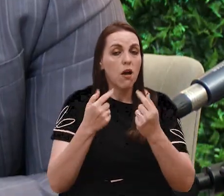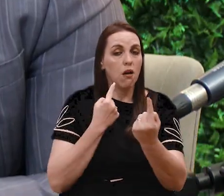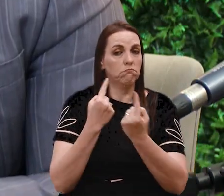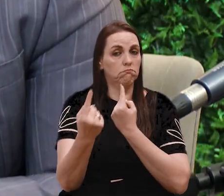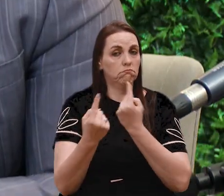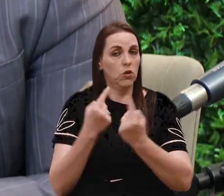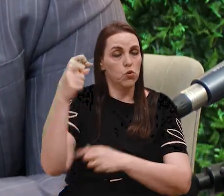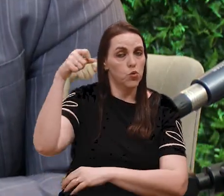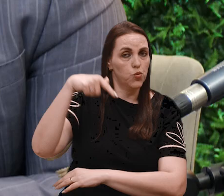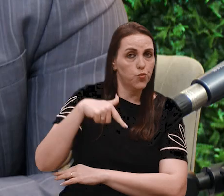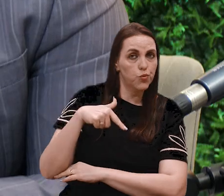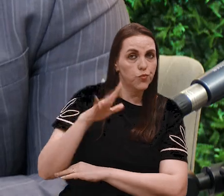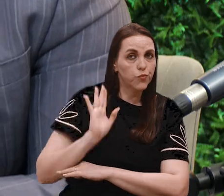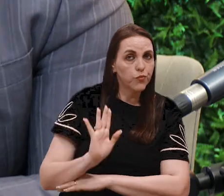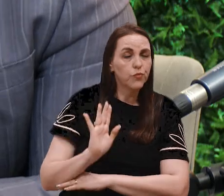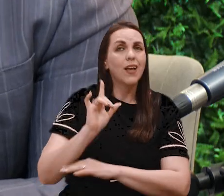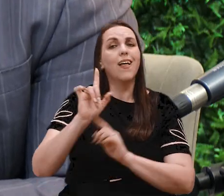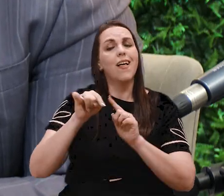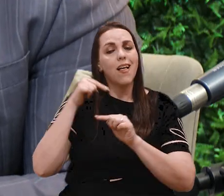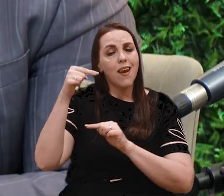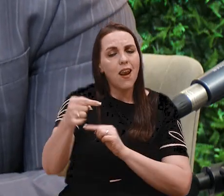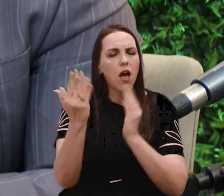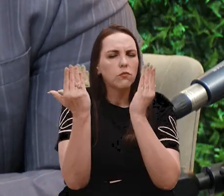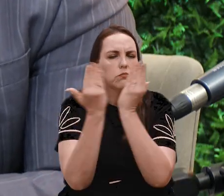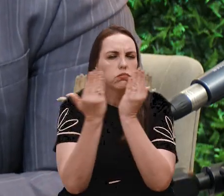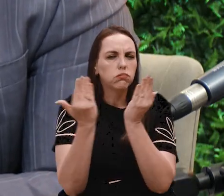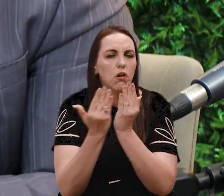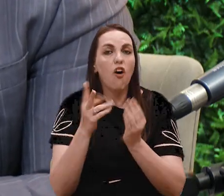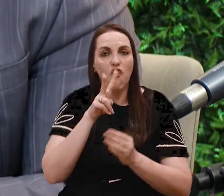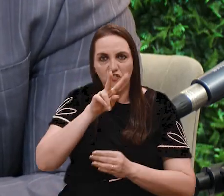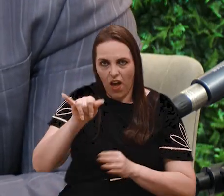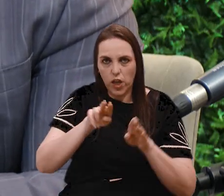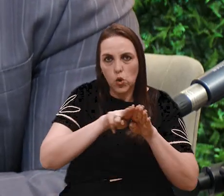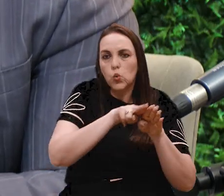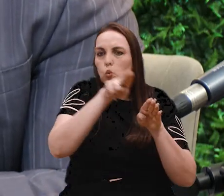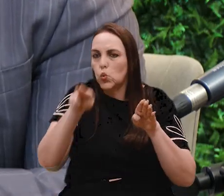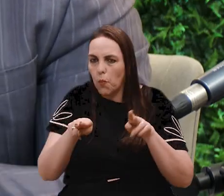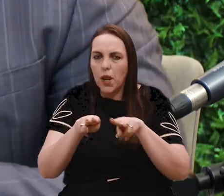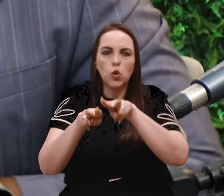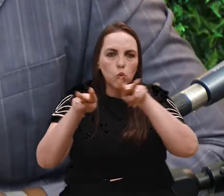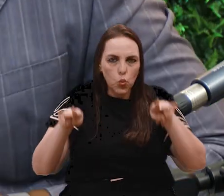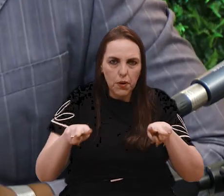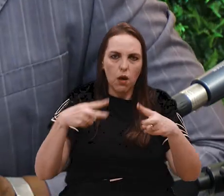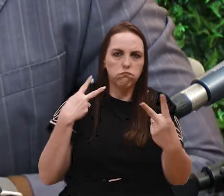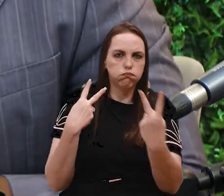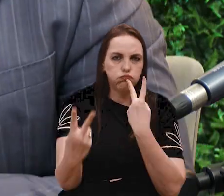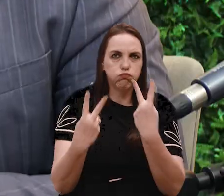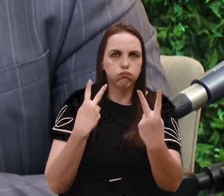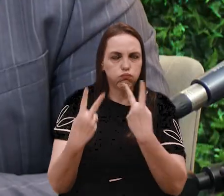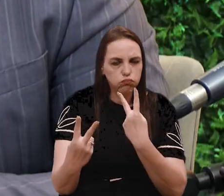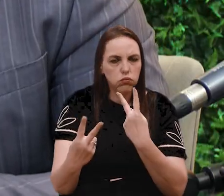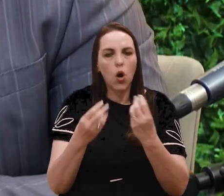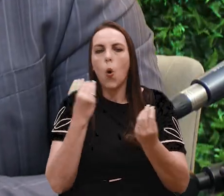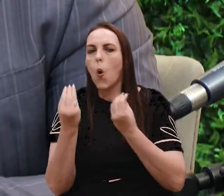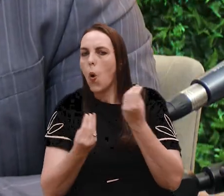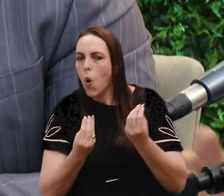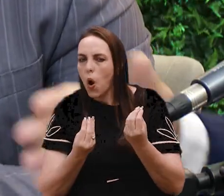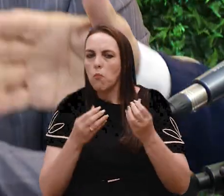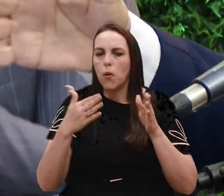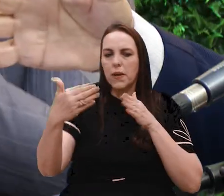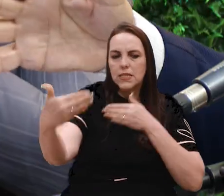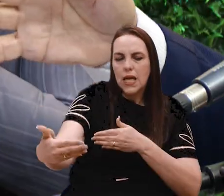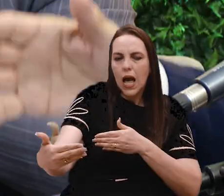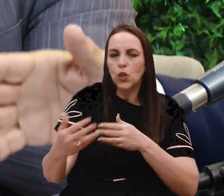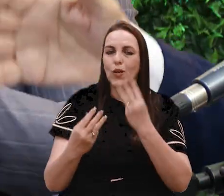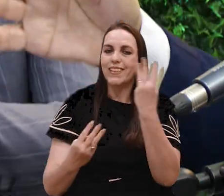nesse estudo é que vai se dizer se vai ser duplicada toda ela, parte dessa estrada, aonde que nós teremos terceira pista, onde